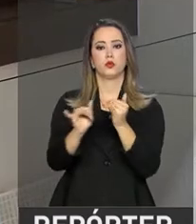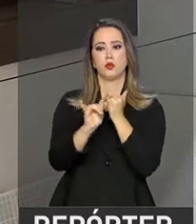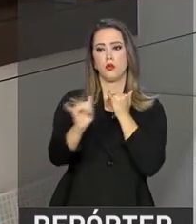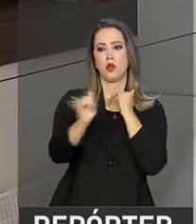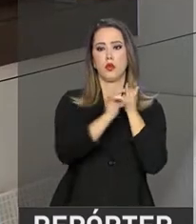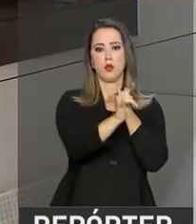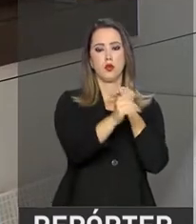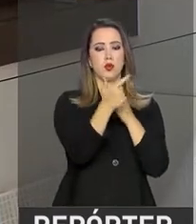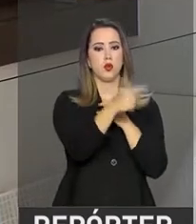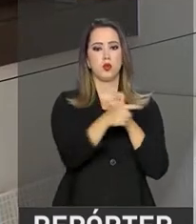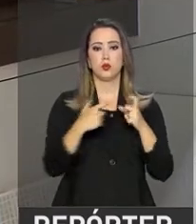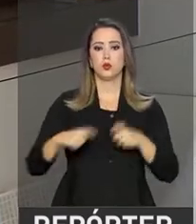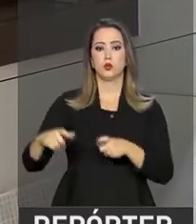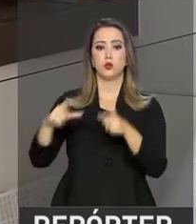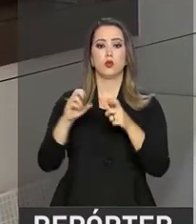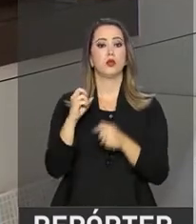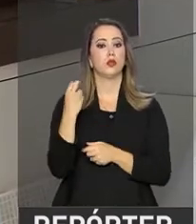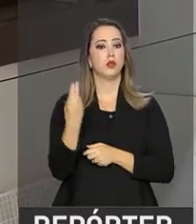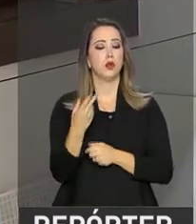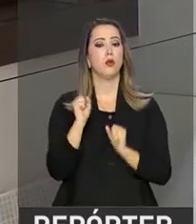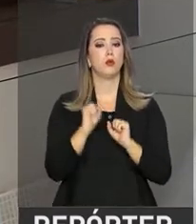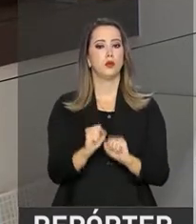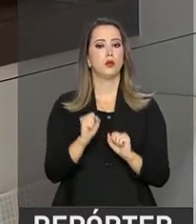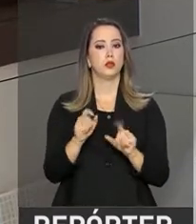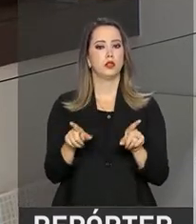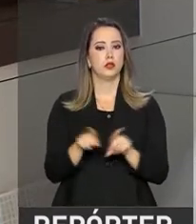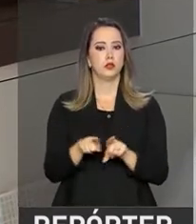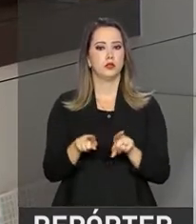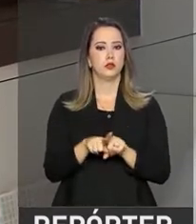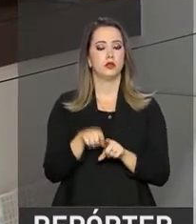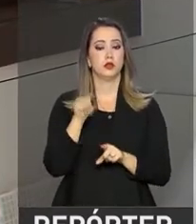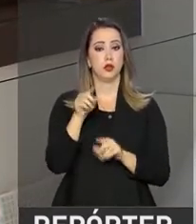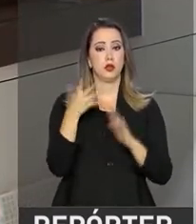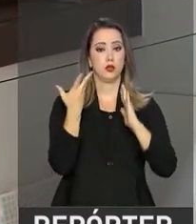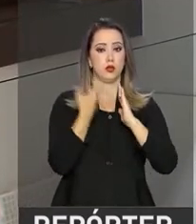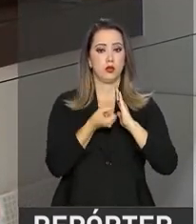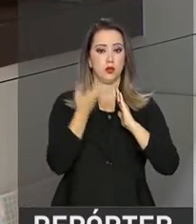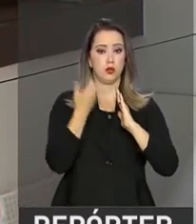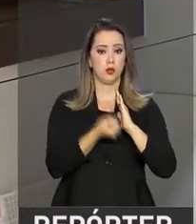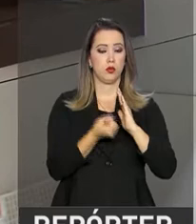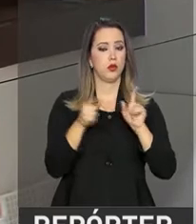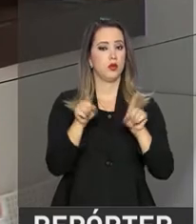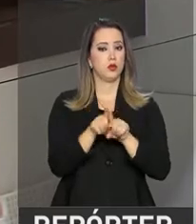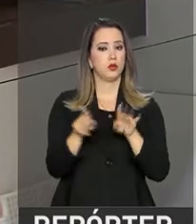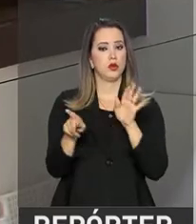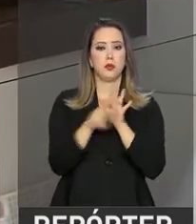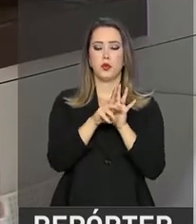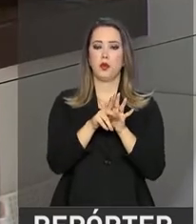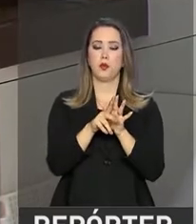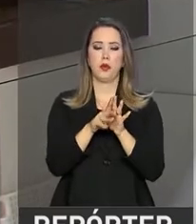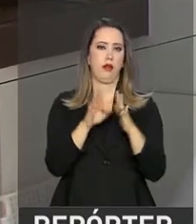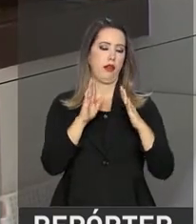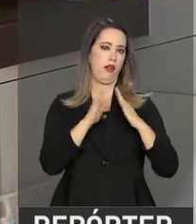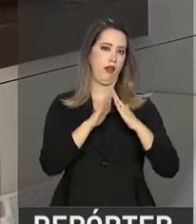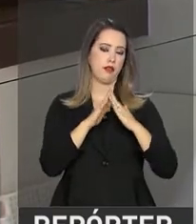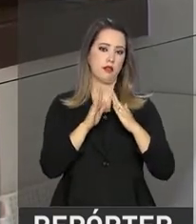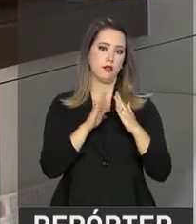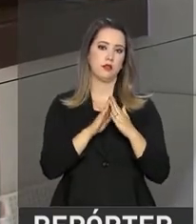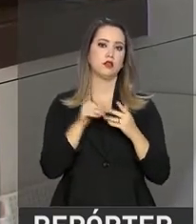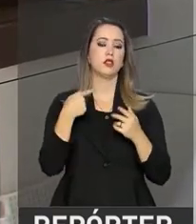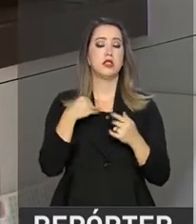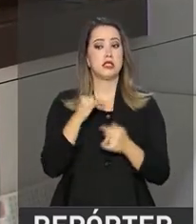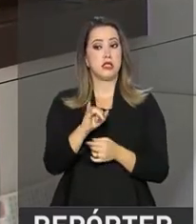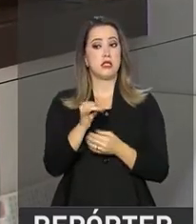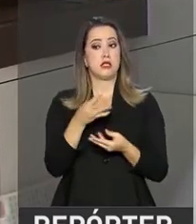outra unidade consumidora ou ainda você pode ter essa energia sendo gerada na sua própria residência por exemplo e o